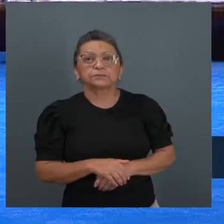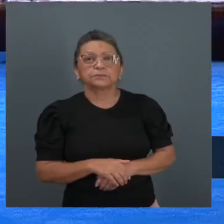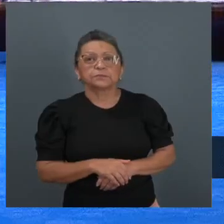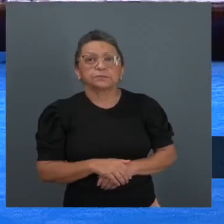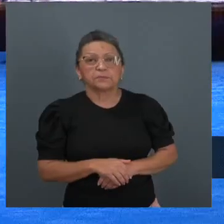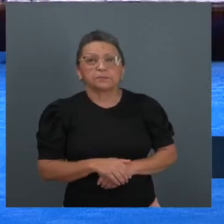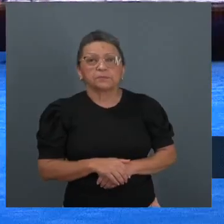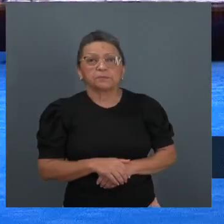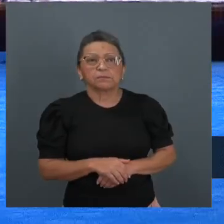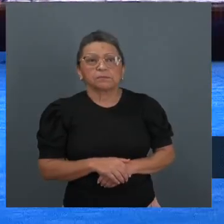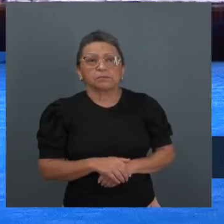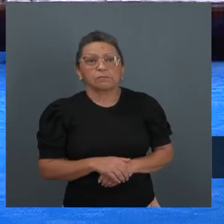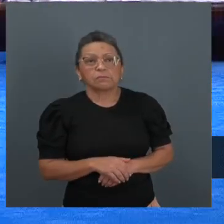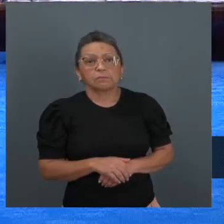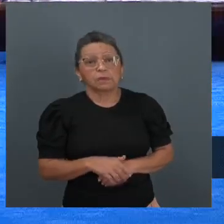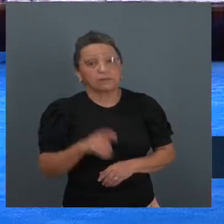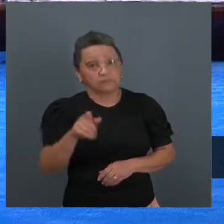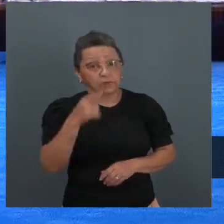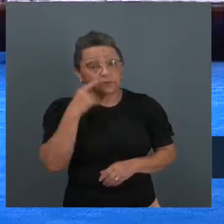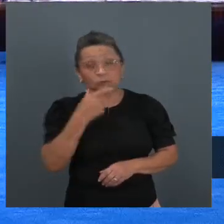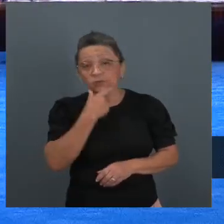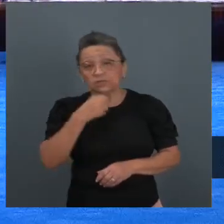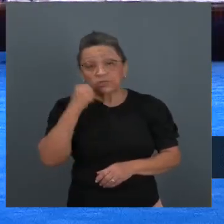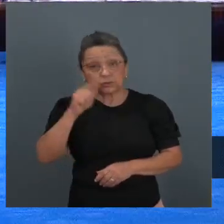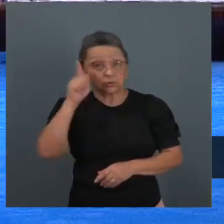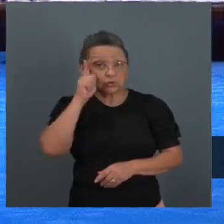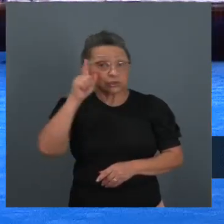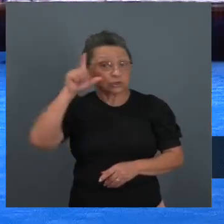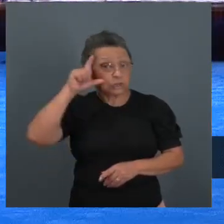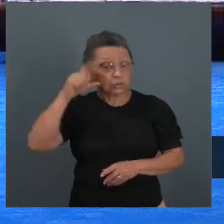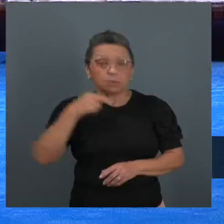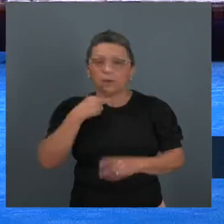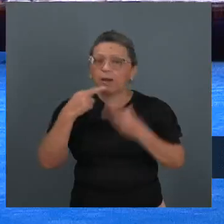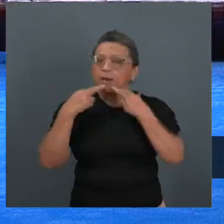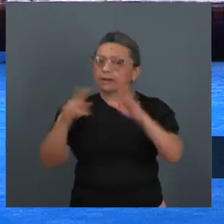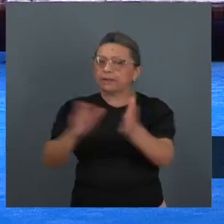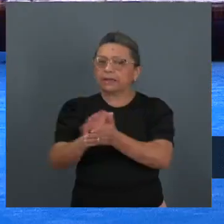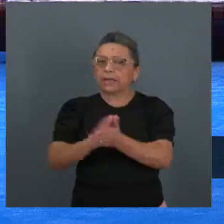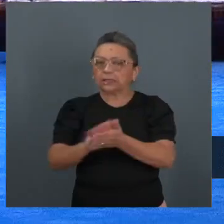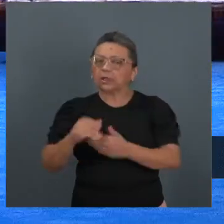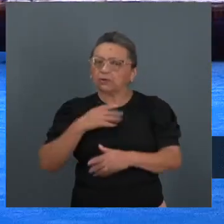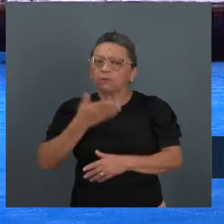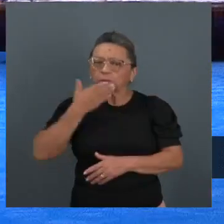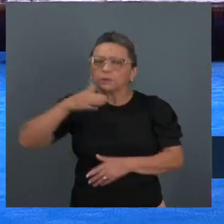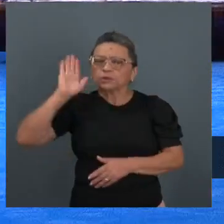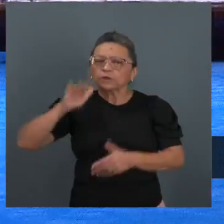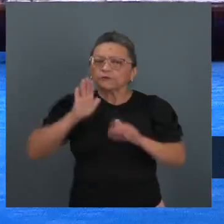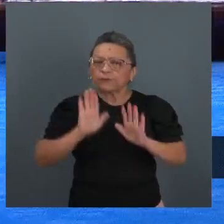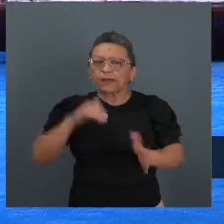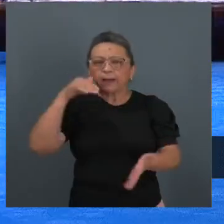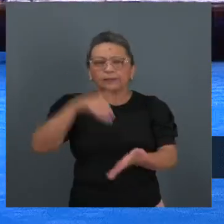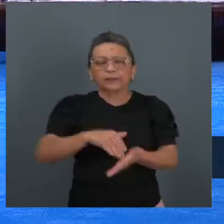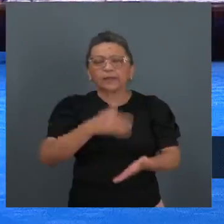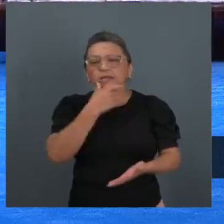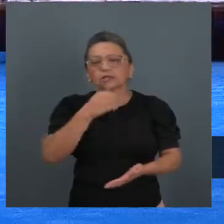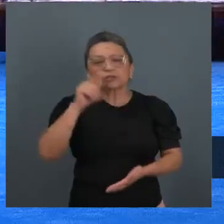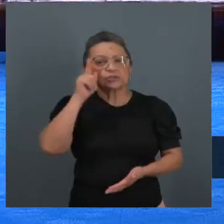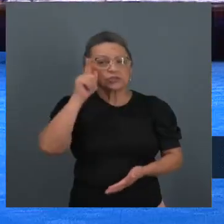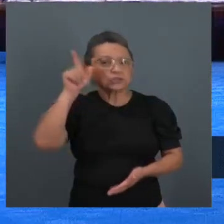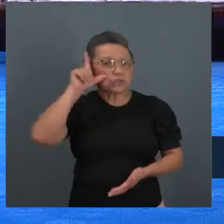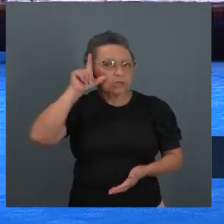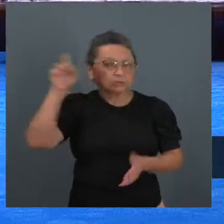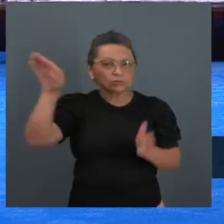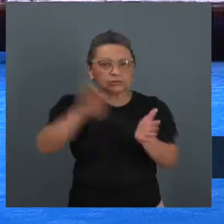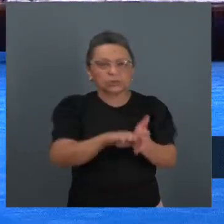O senador Girão não pode reclamar, porque eu disse que eu ficaria até vocês chegarem. Agradeço a Vossa Excelência